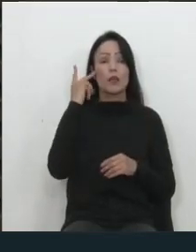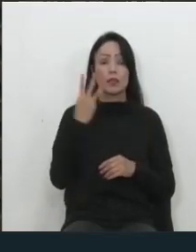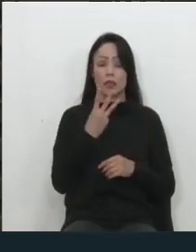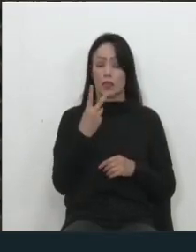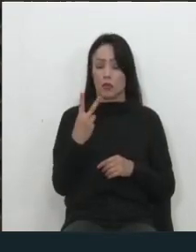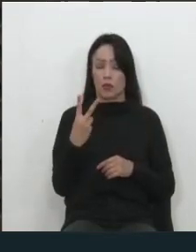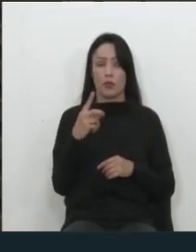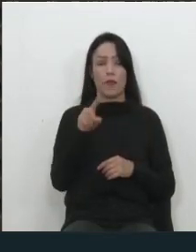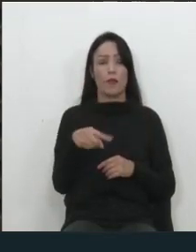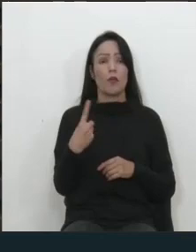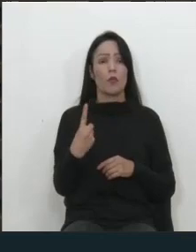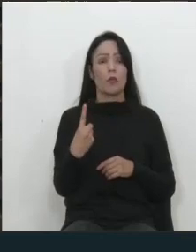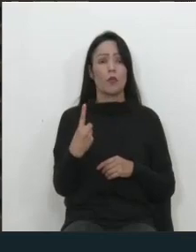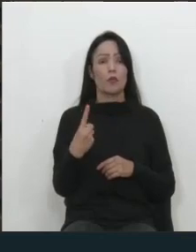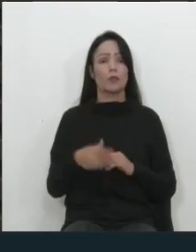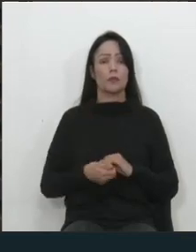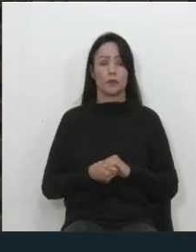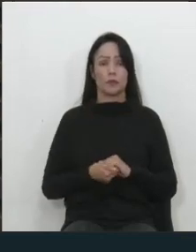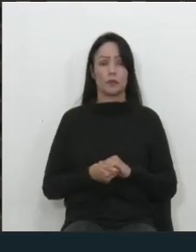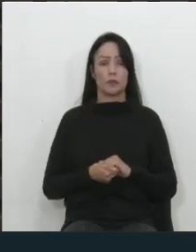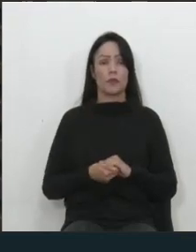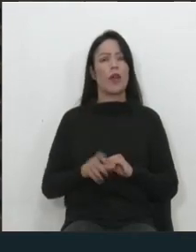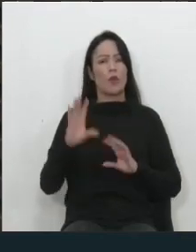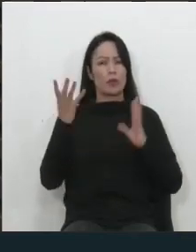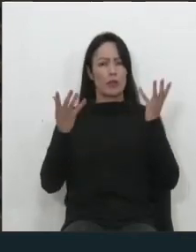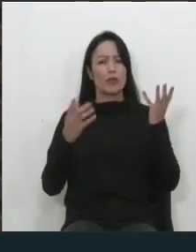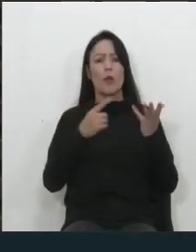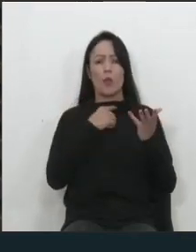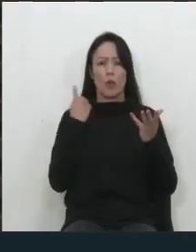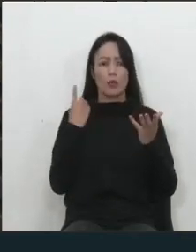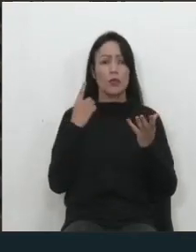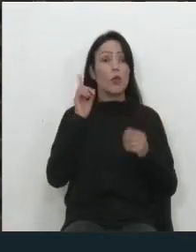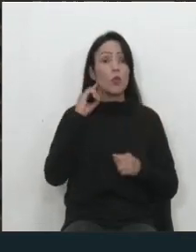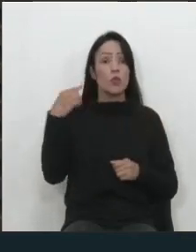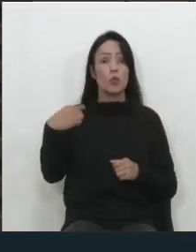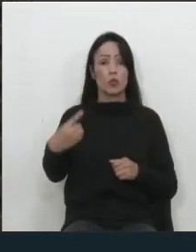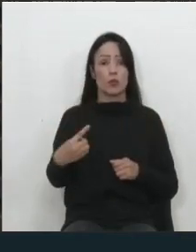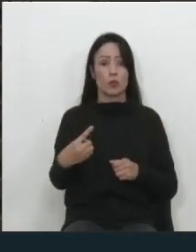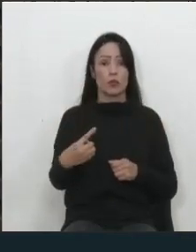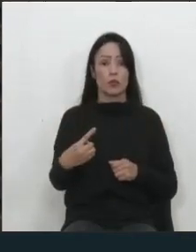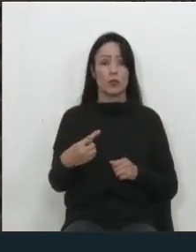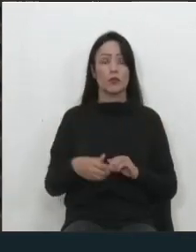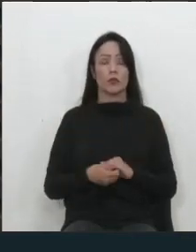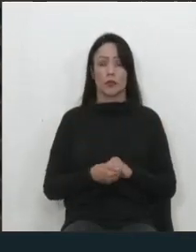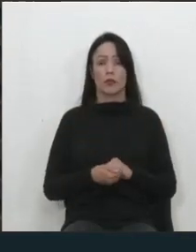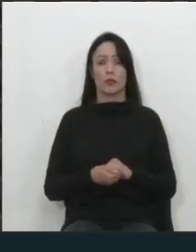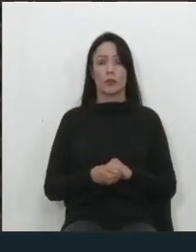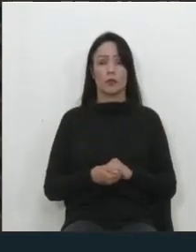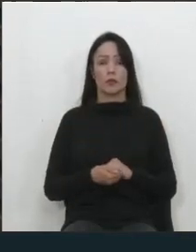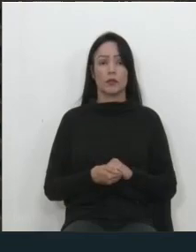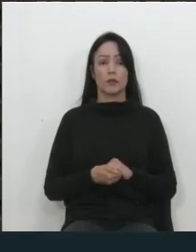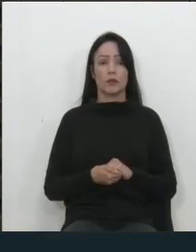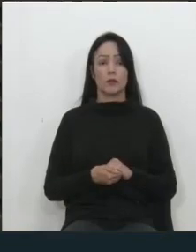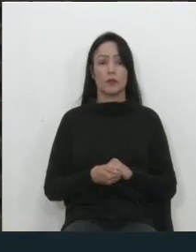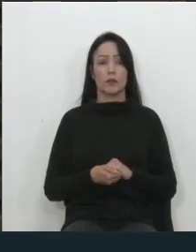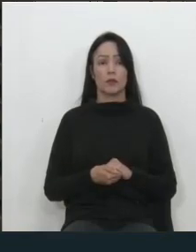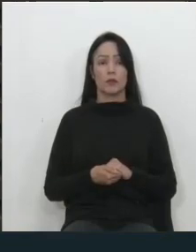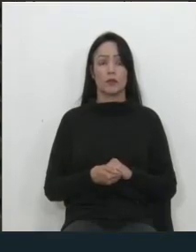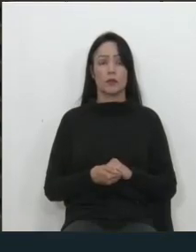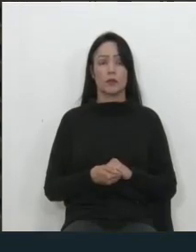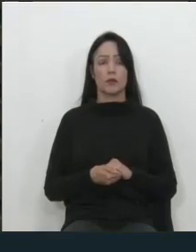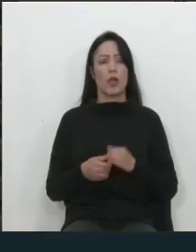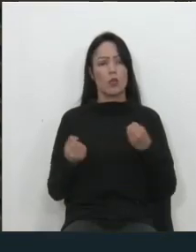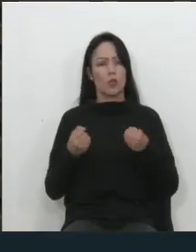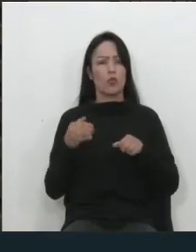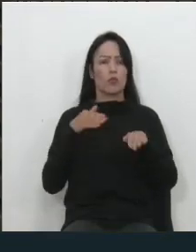32,1 casos de morte por dia com o com o trânsito,